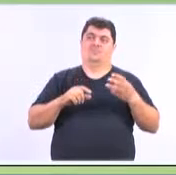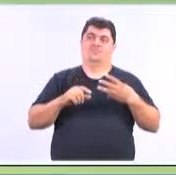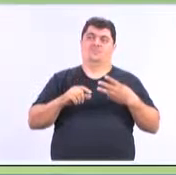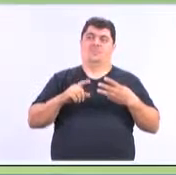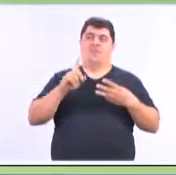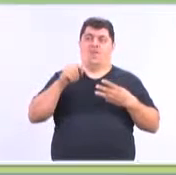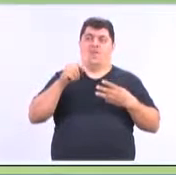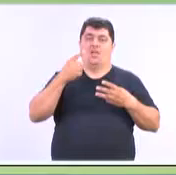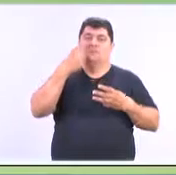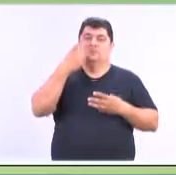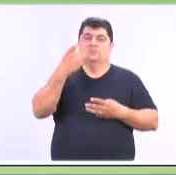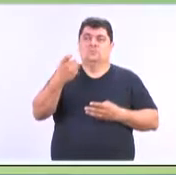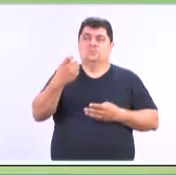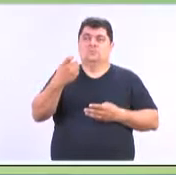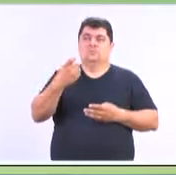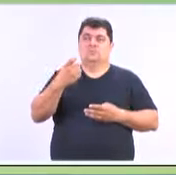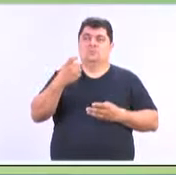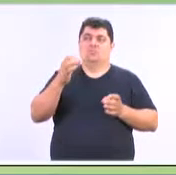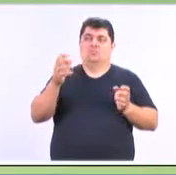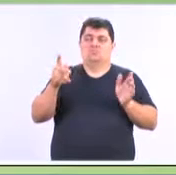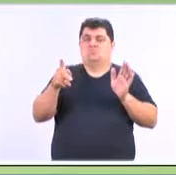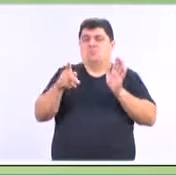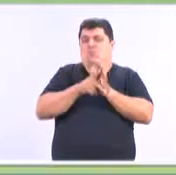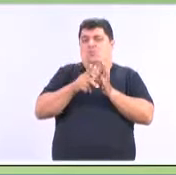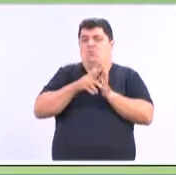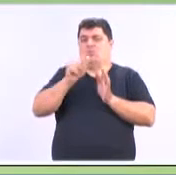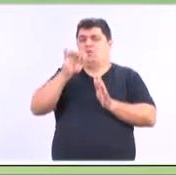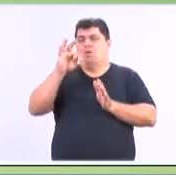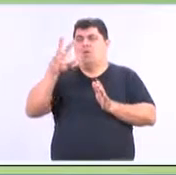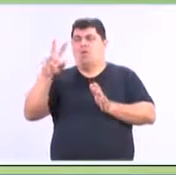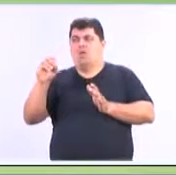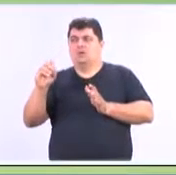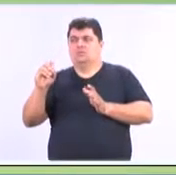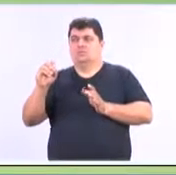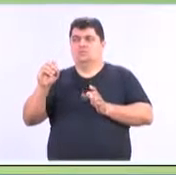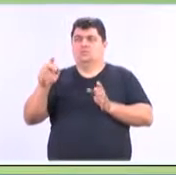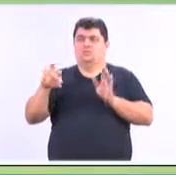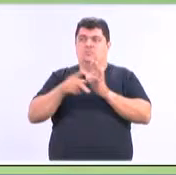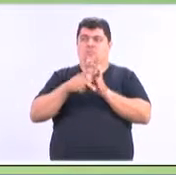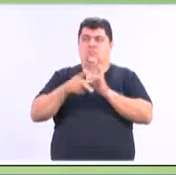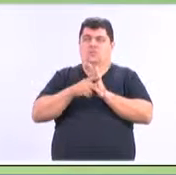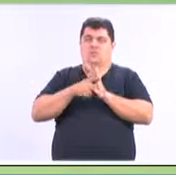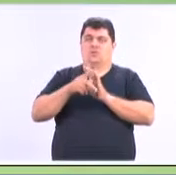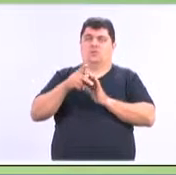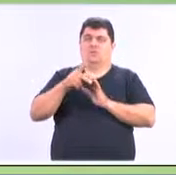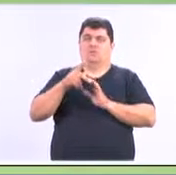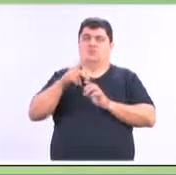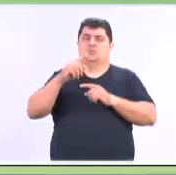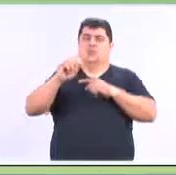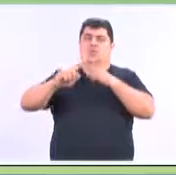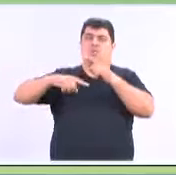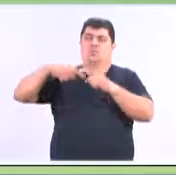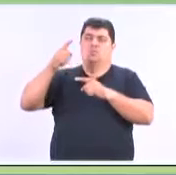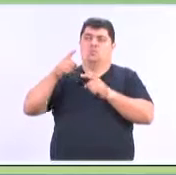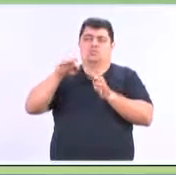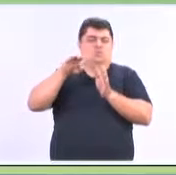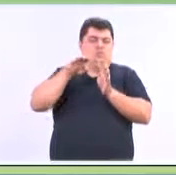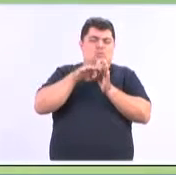o interesse residual nos ativos da entidade, depois de deduzido todos